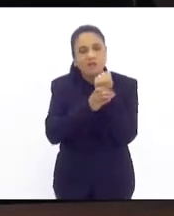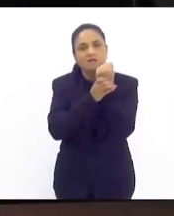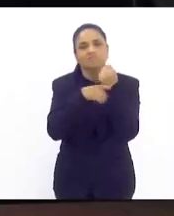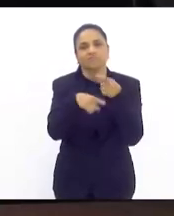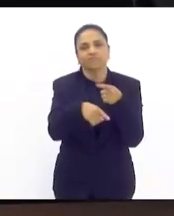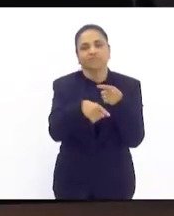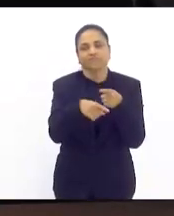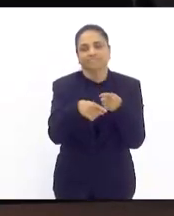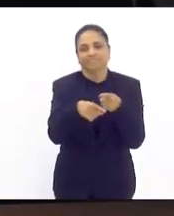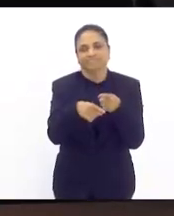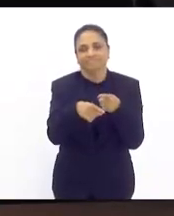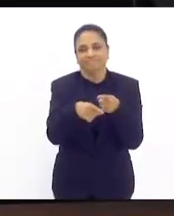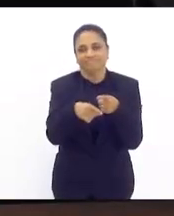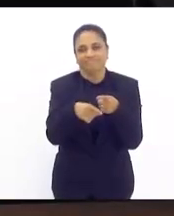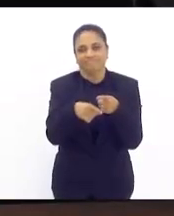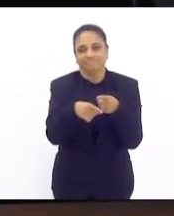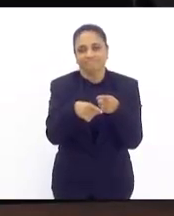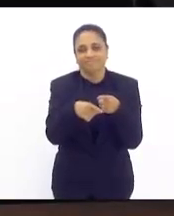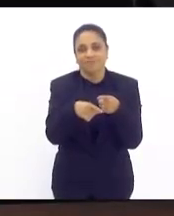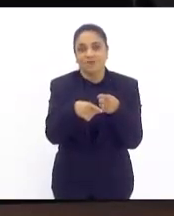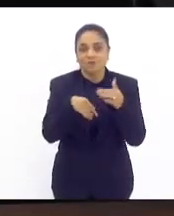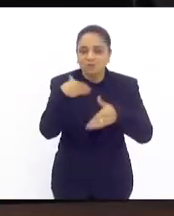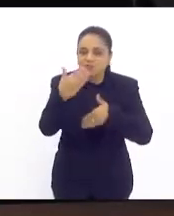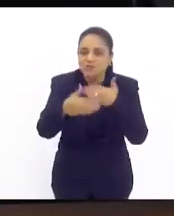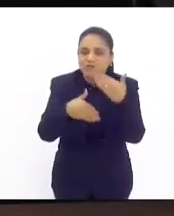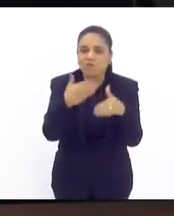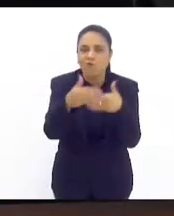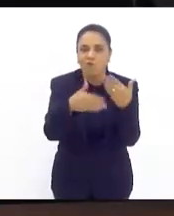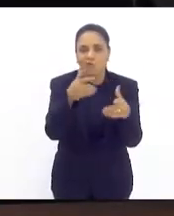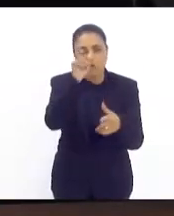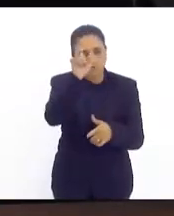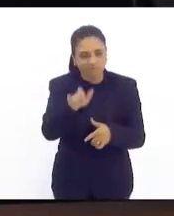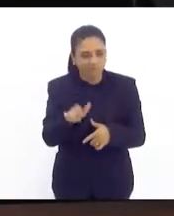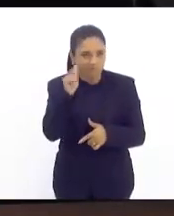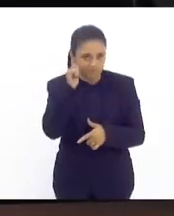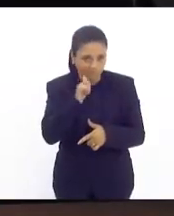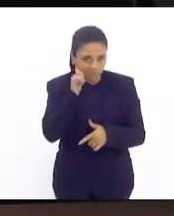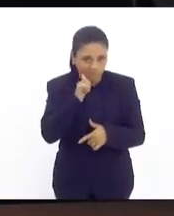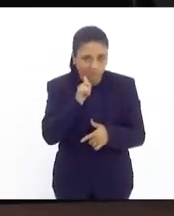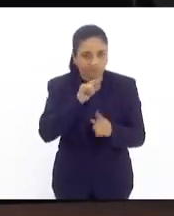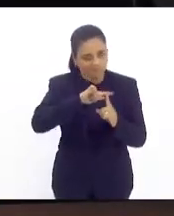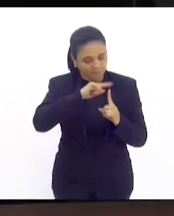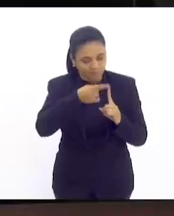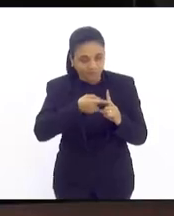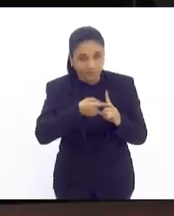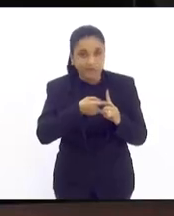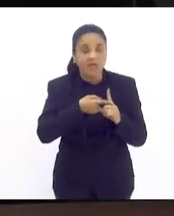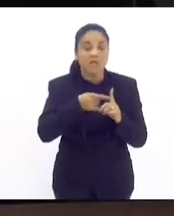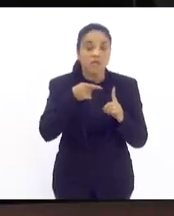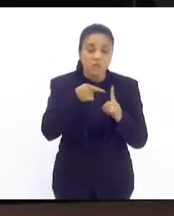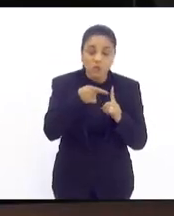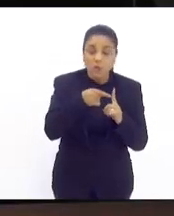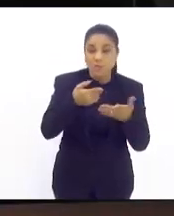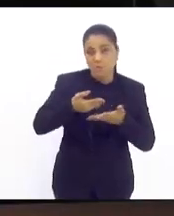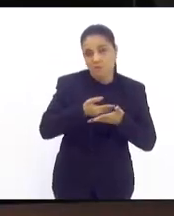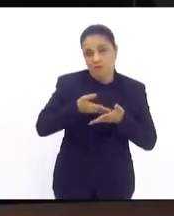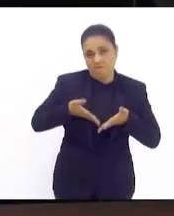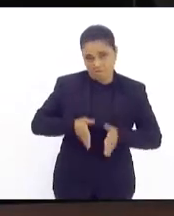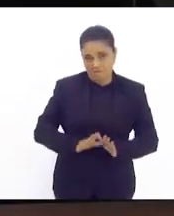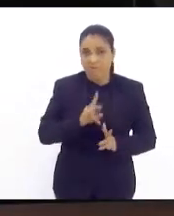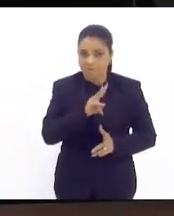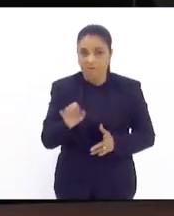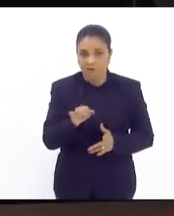plenamente É o desenvolvimento dessa adolescente e dessa criança que está para nascer é um trabalho